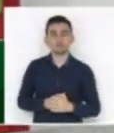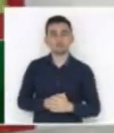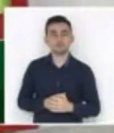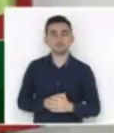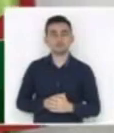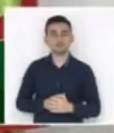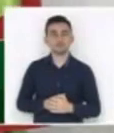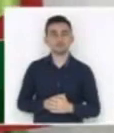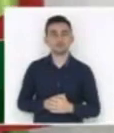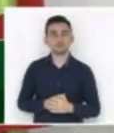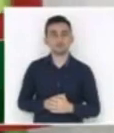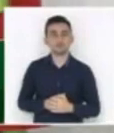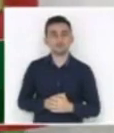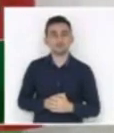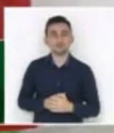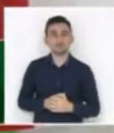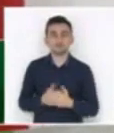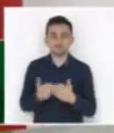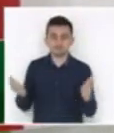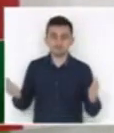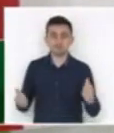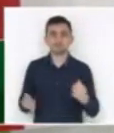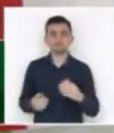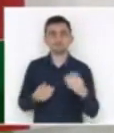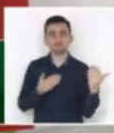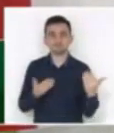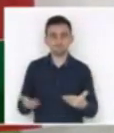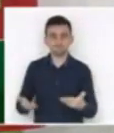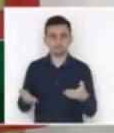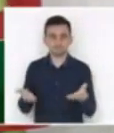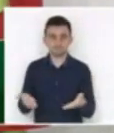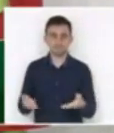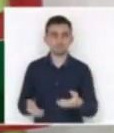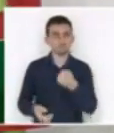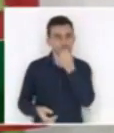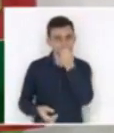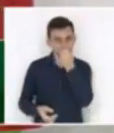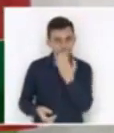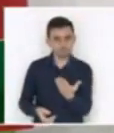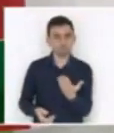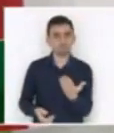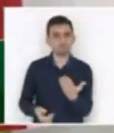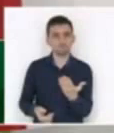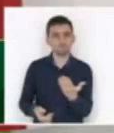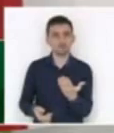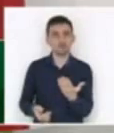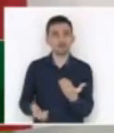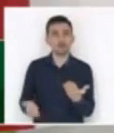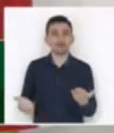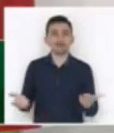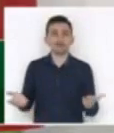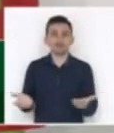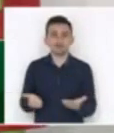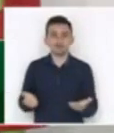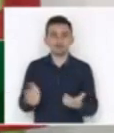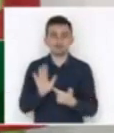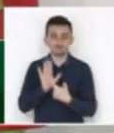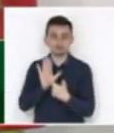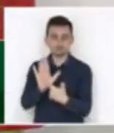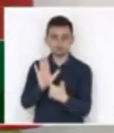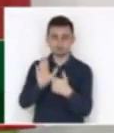Todos os visitantes também são muito bem-vindos. Nós vamos estar apresentando aqui na tela